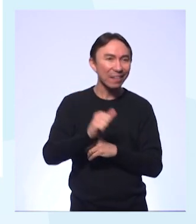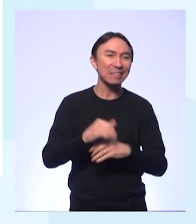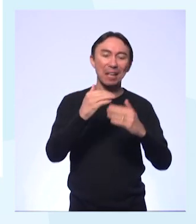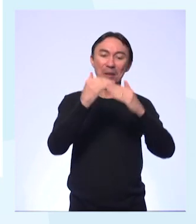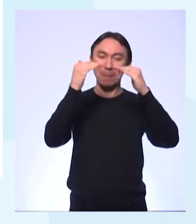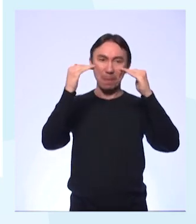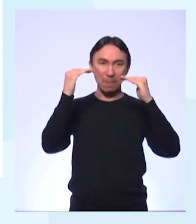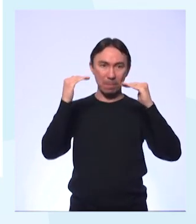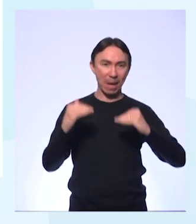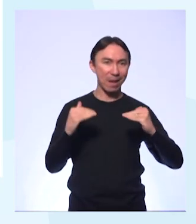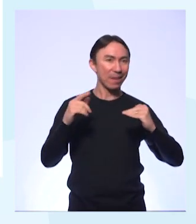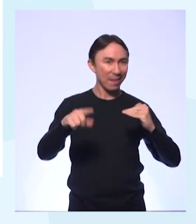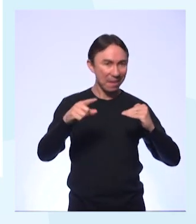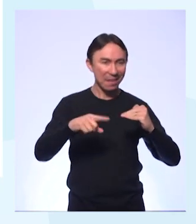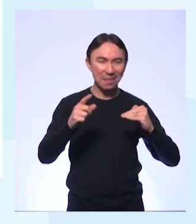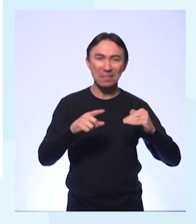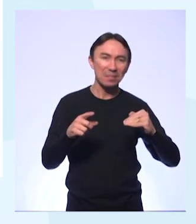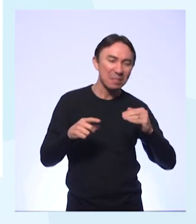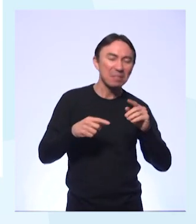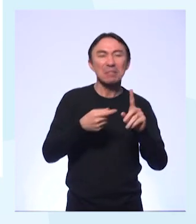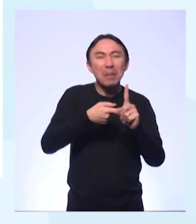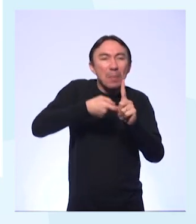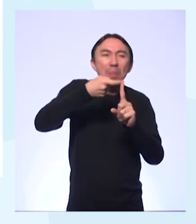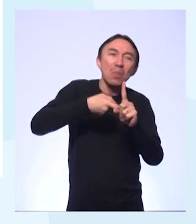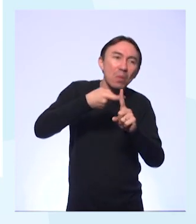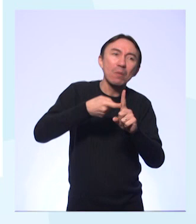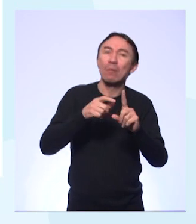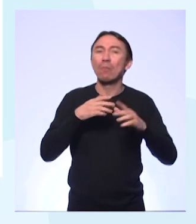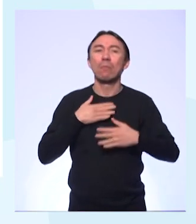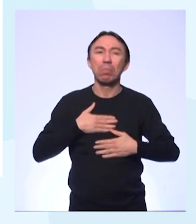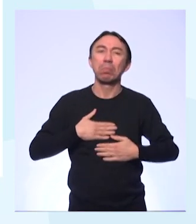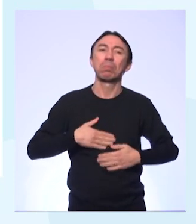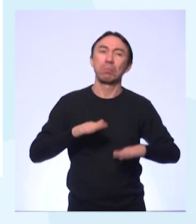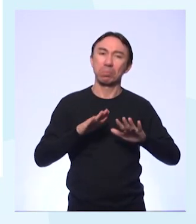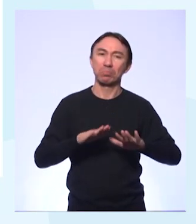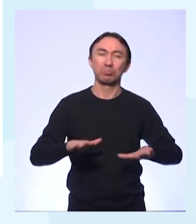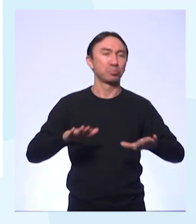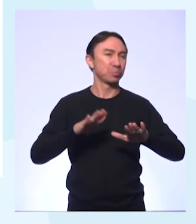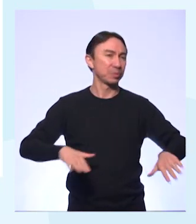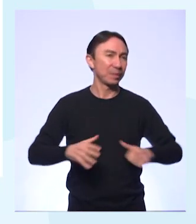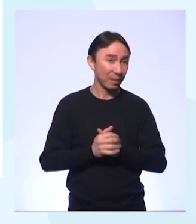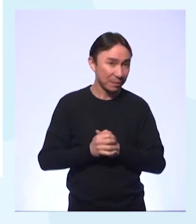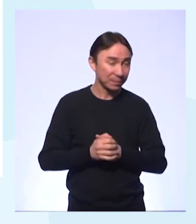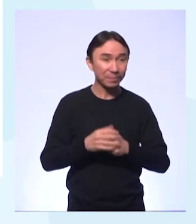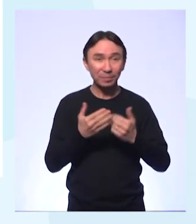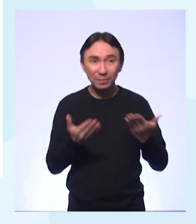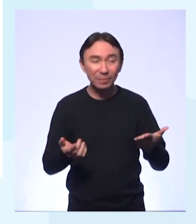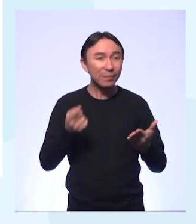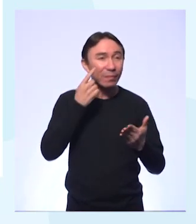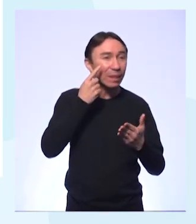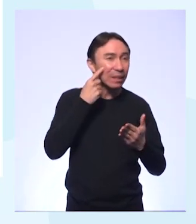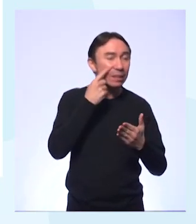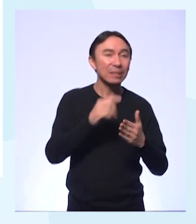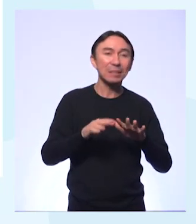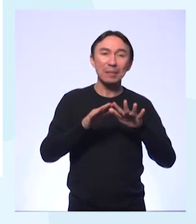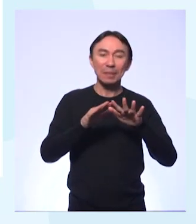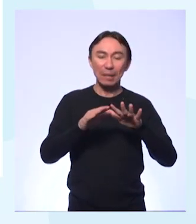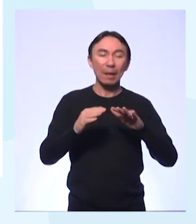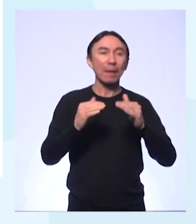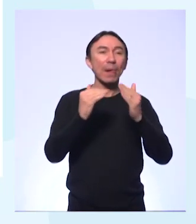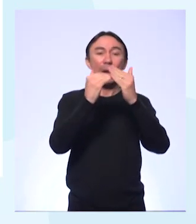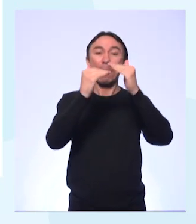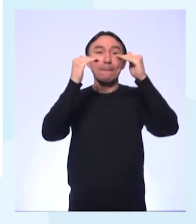uma proximidade da Antártida na região sul da África, então as temperaturas lá são mais baixas